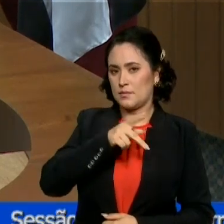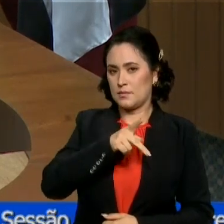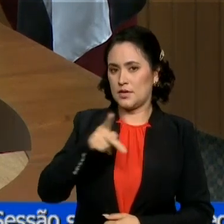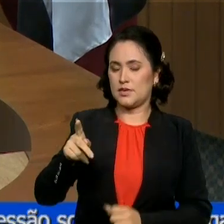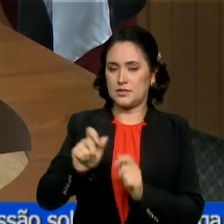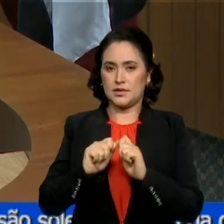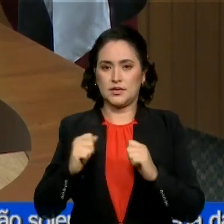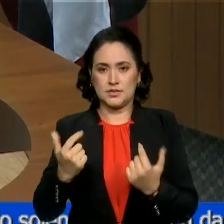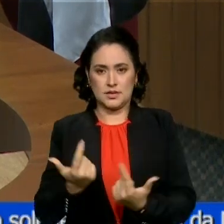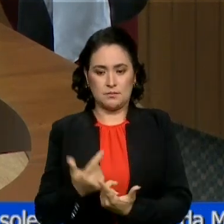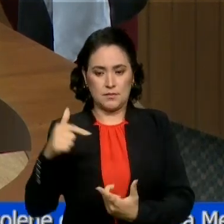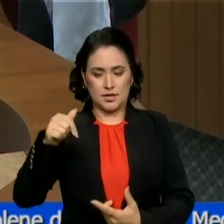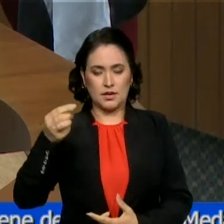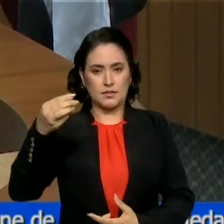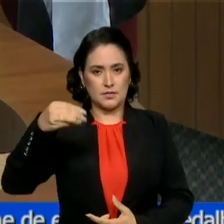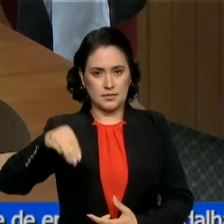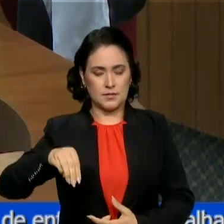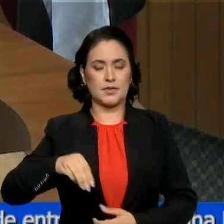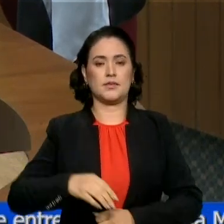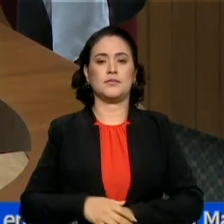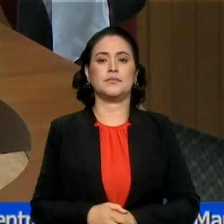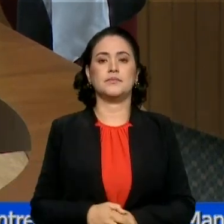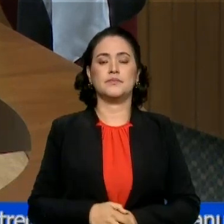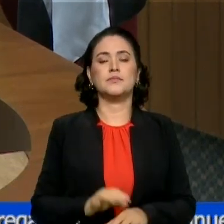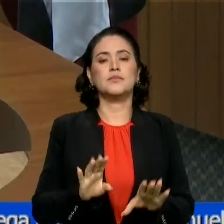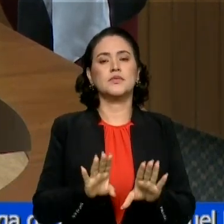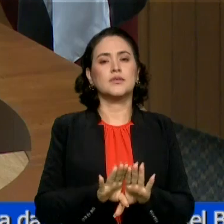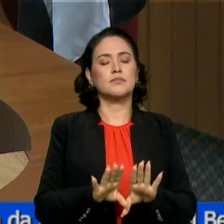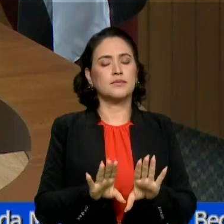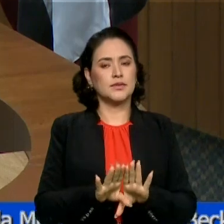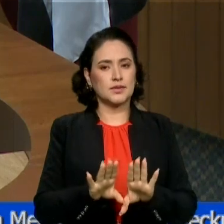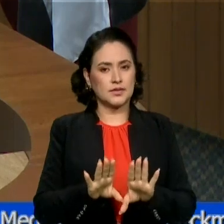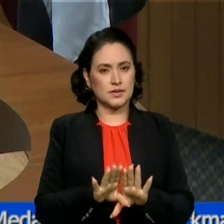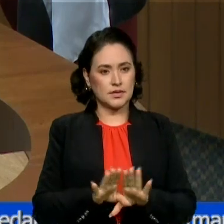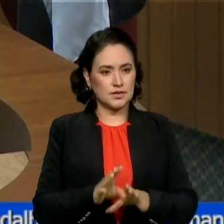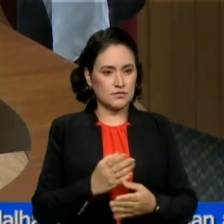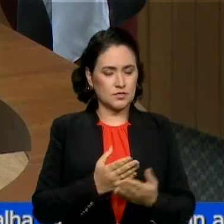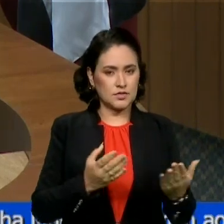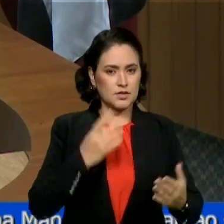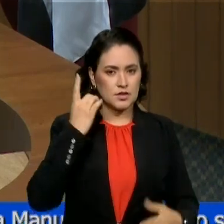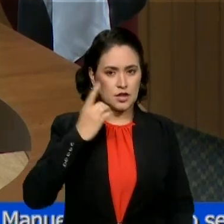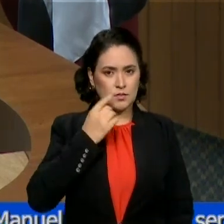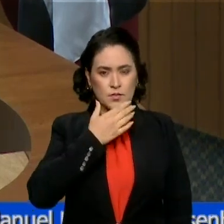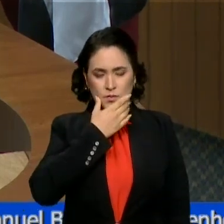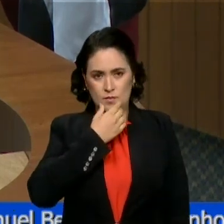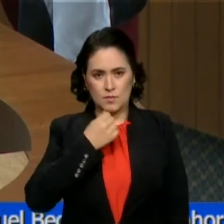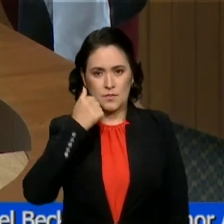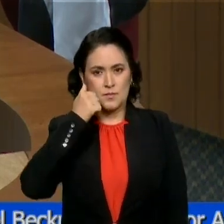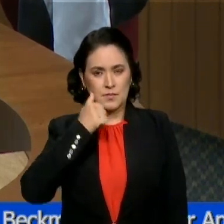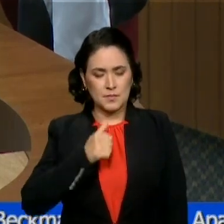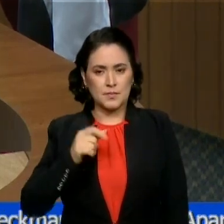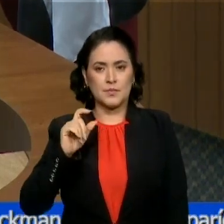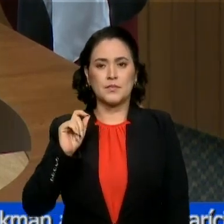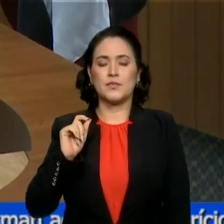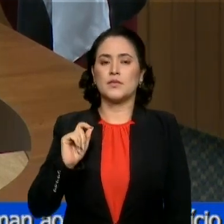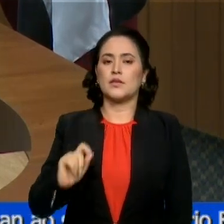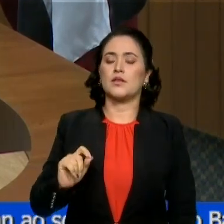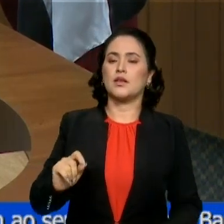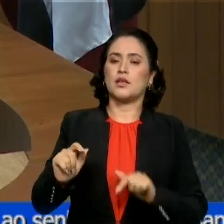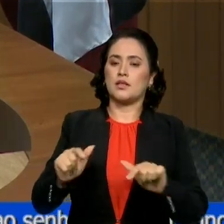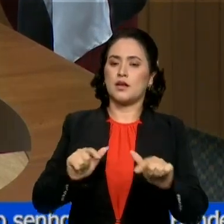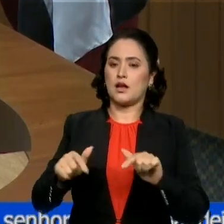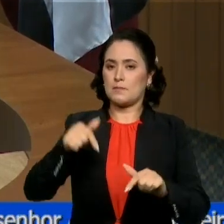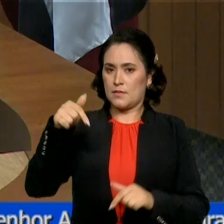do Maranhão. Extensivo aos senhores deputados e deputadas que integram esse